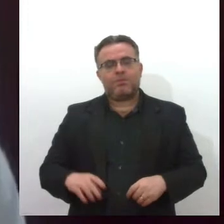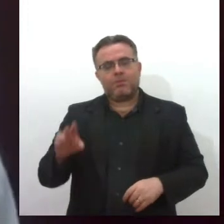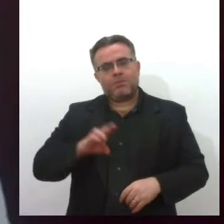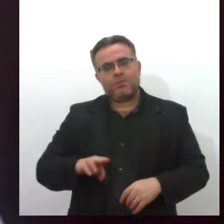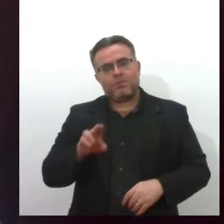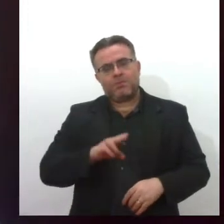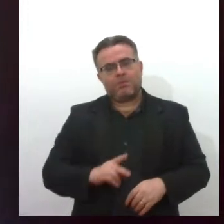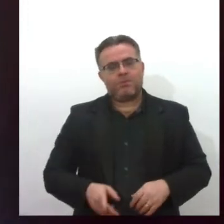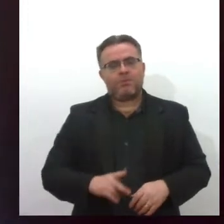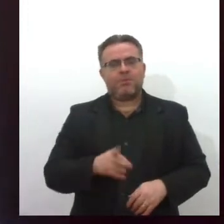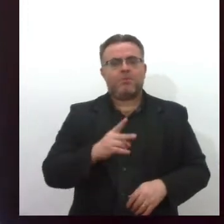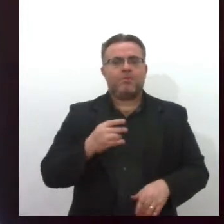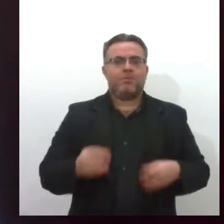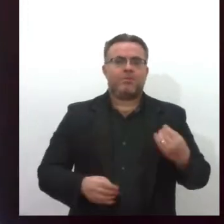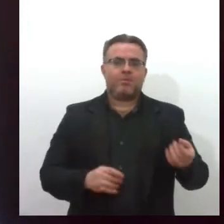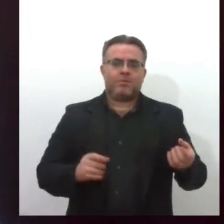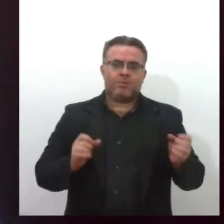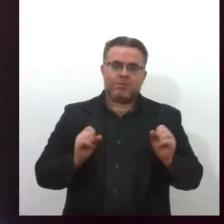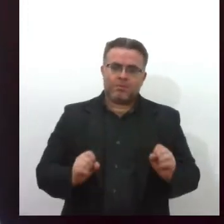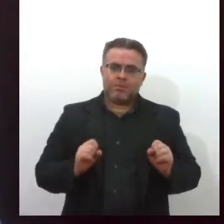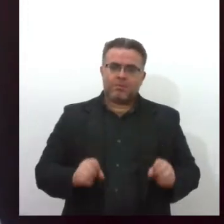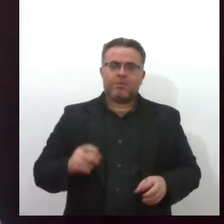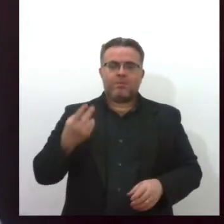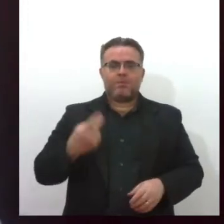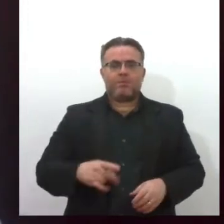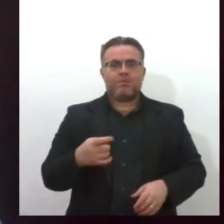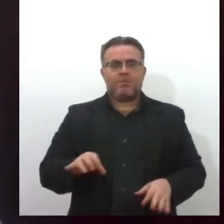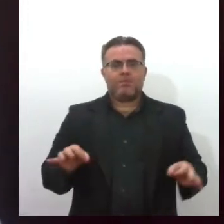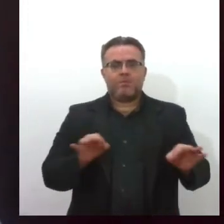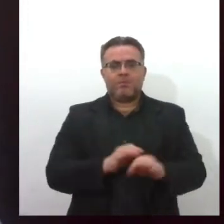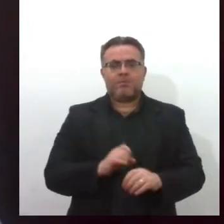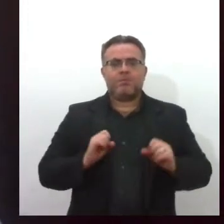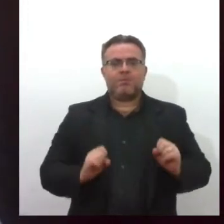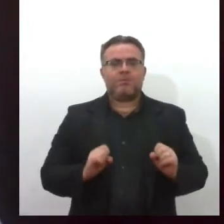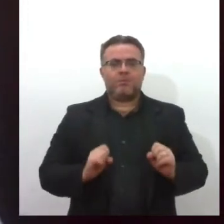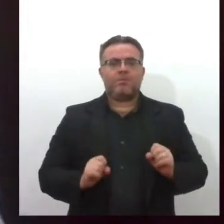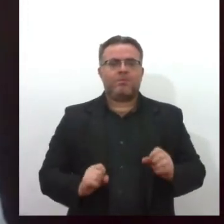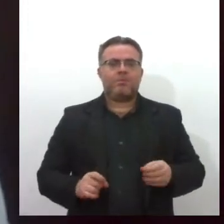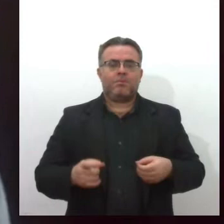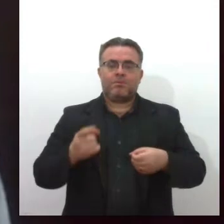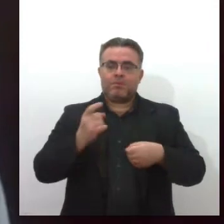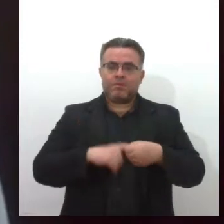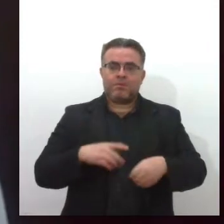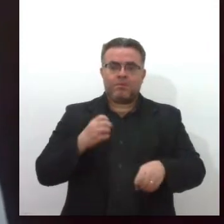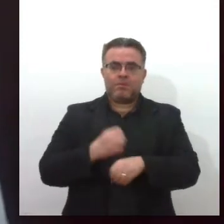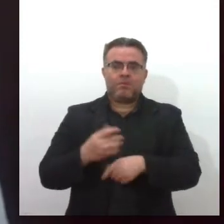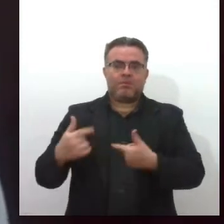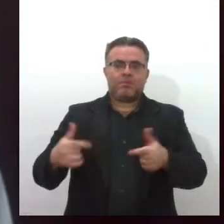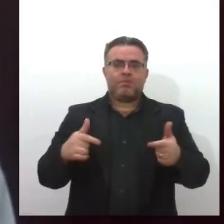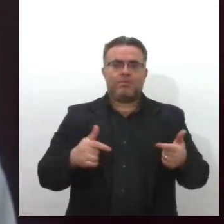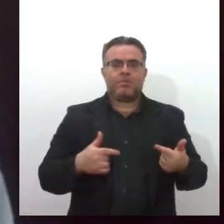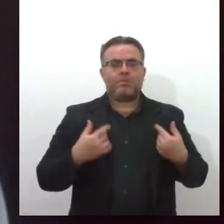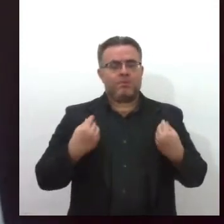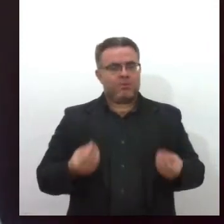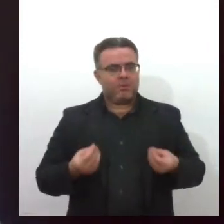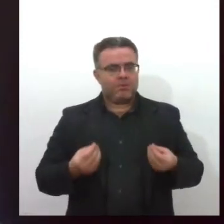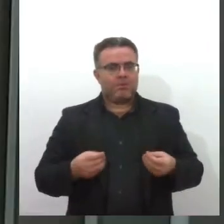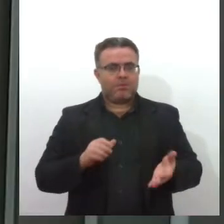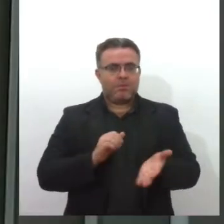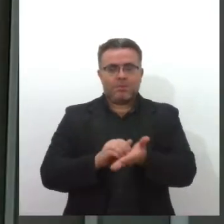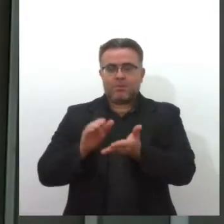melhor dizendo, as potencialidades de Sergipe, para que a gente possa retomar esses empregos que foram perdidos nesse período tão agudo da nossa